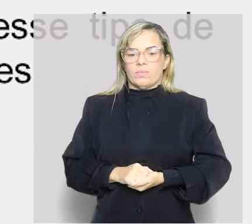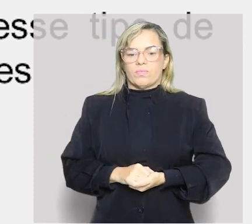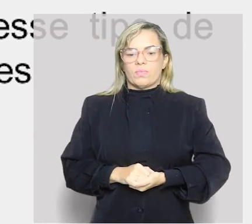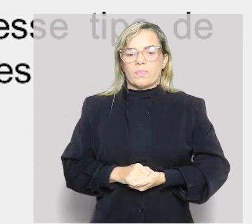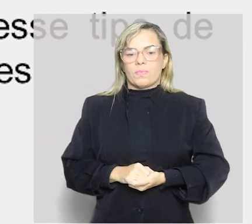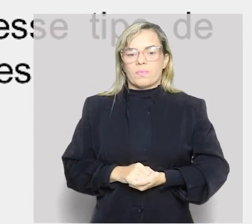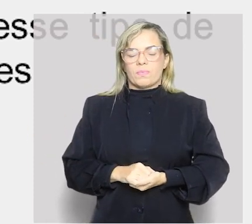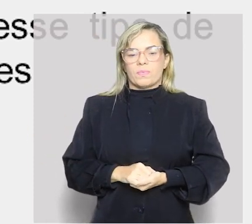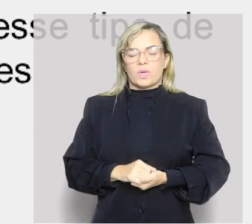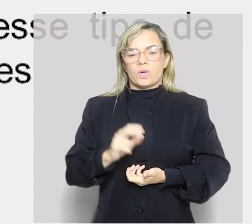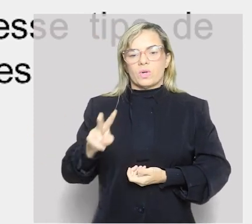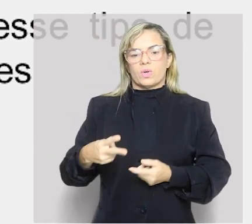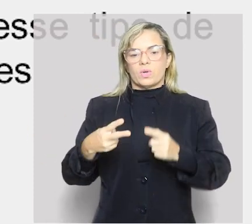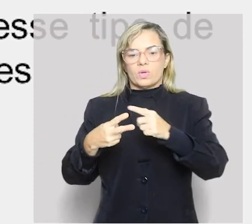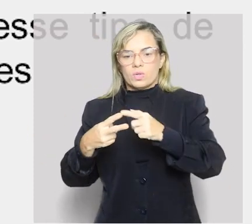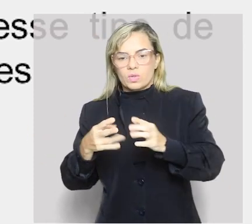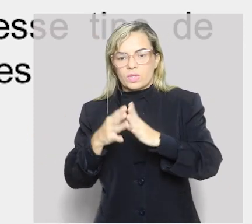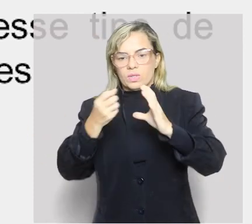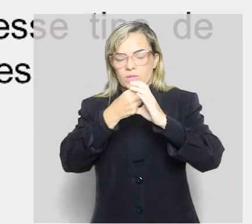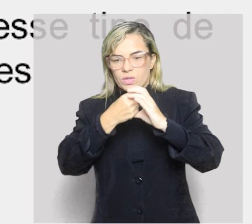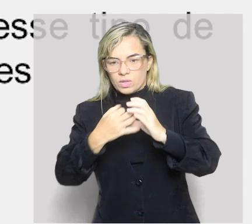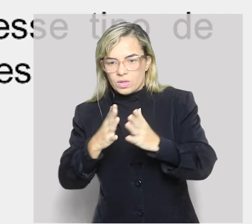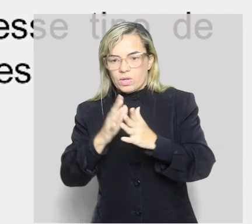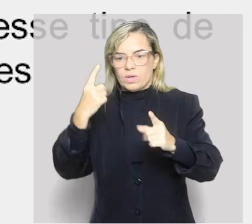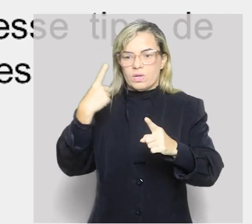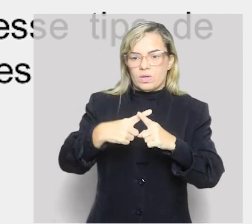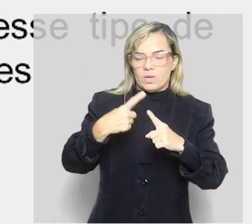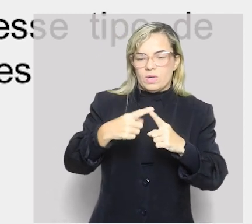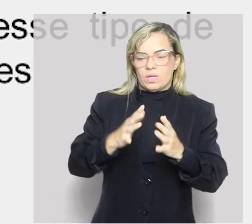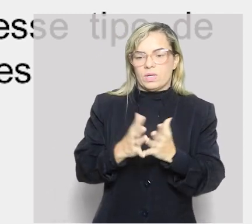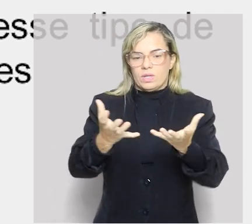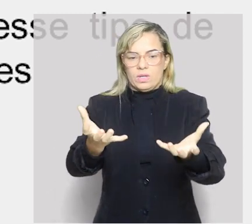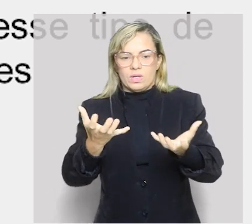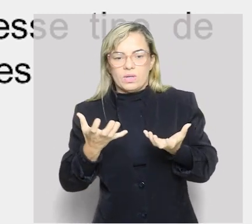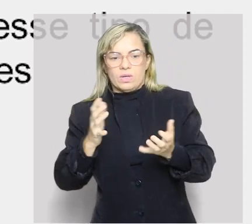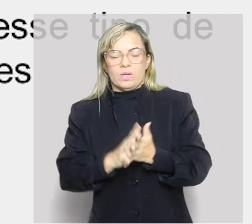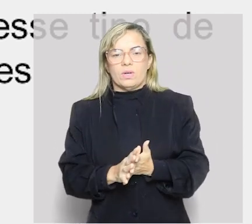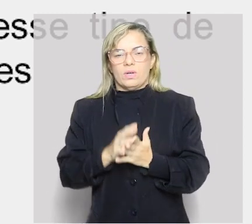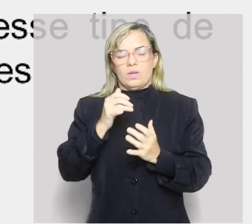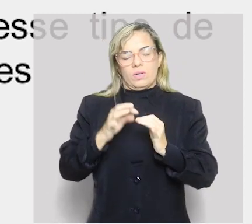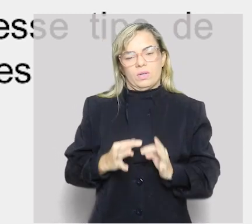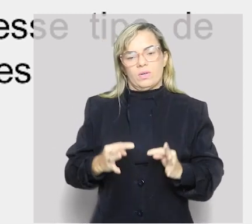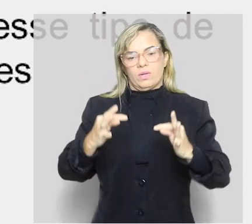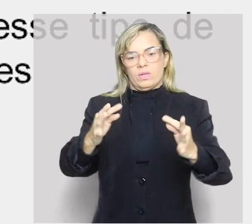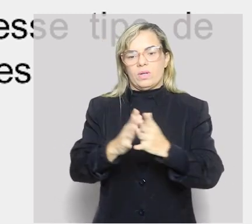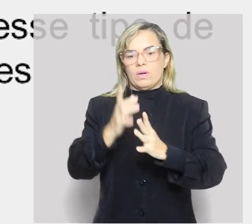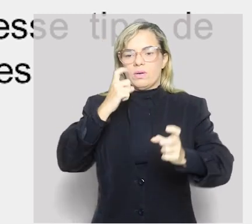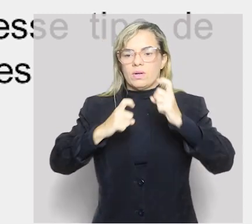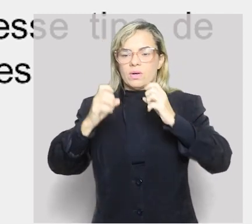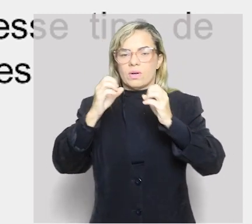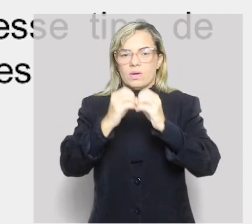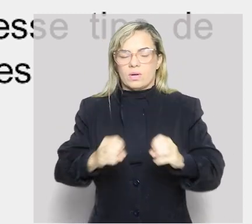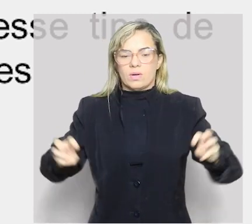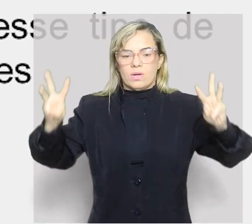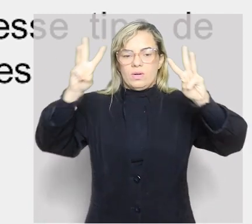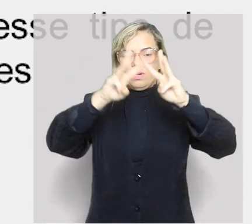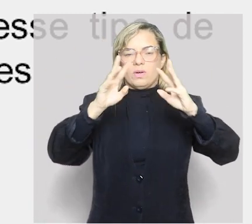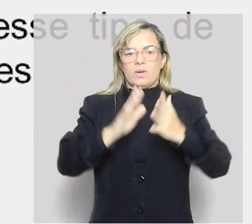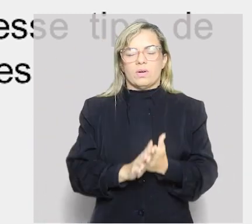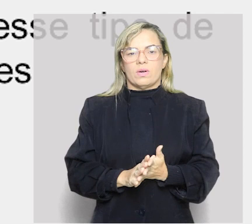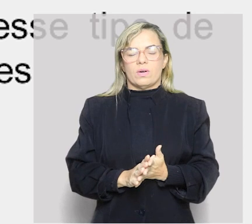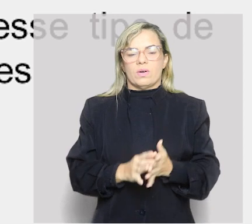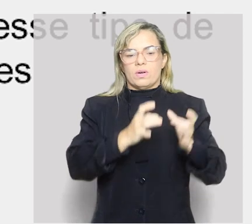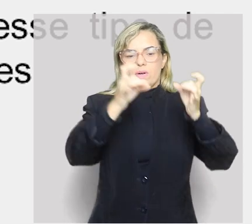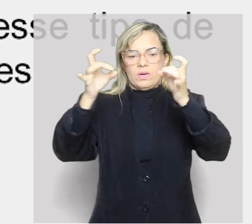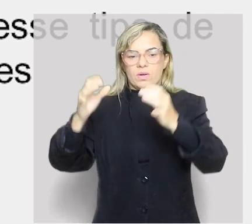né? Dois aspectos justificam a inclusão dos eletrônicos entre as preocupações da ONU. As vendas crescentes,